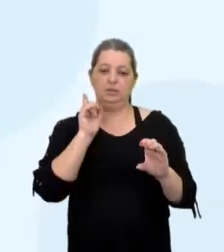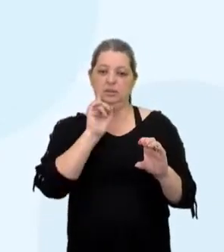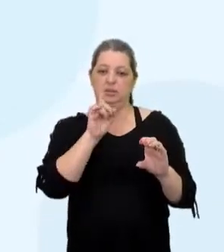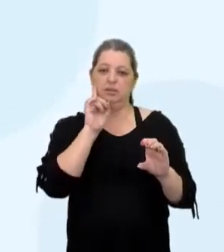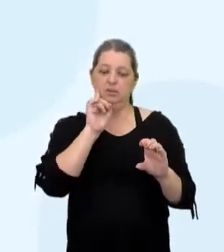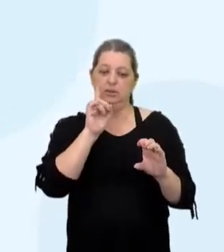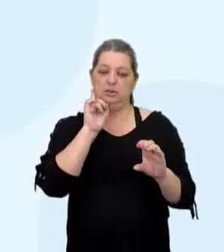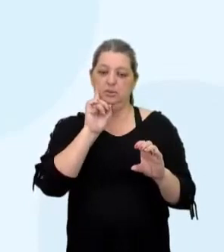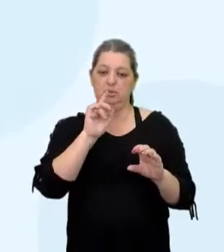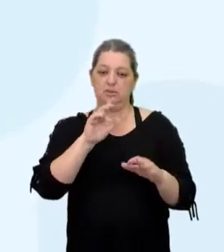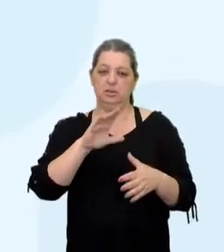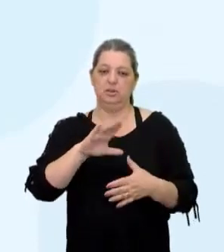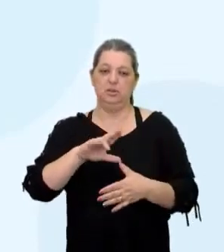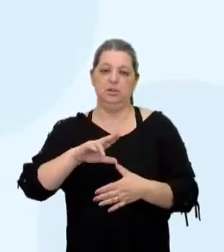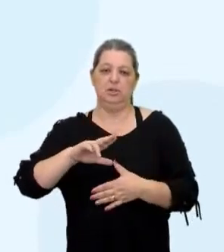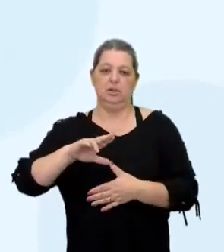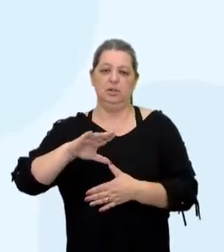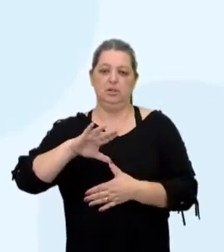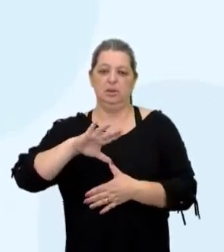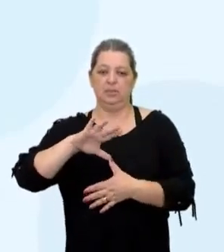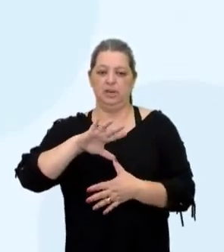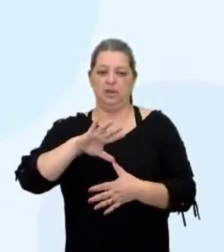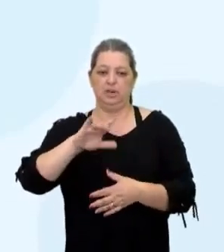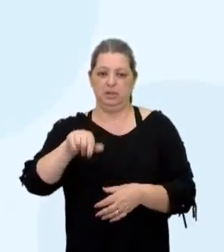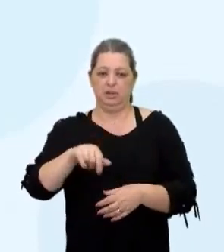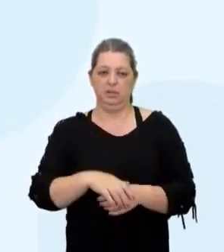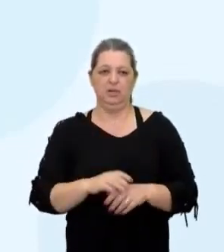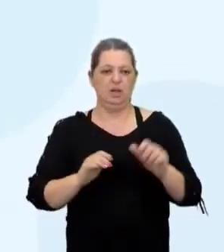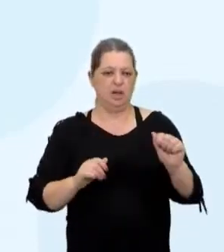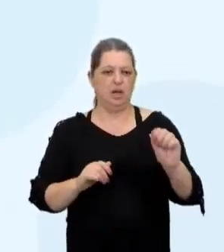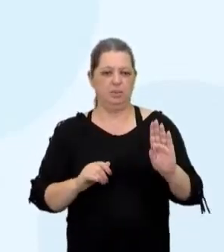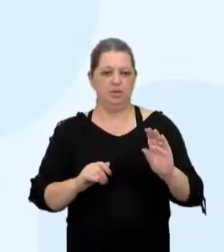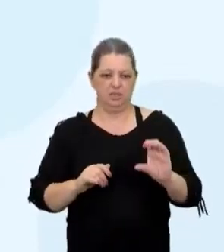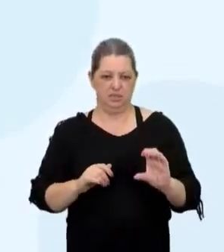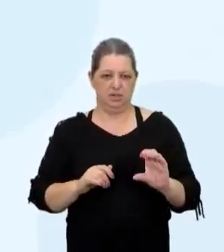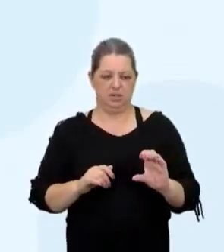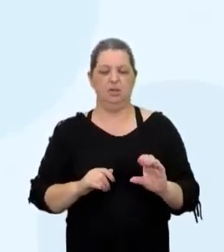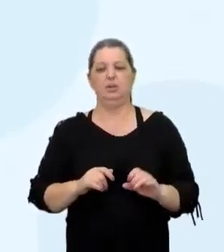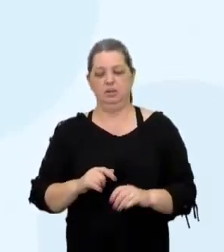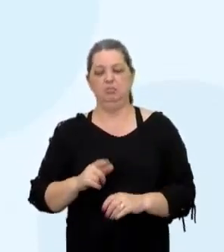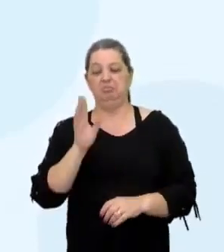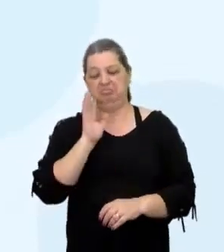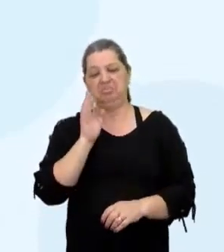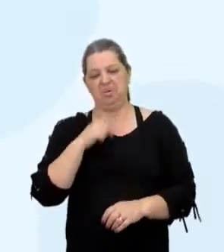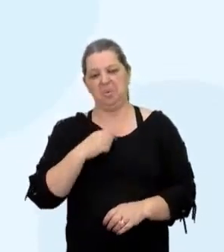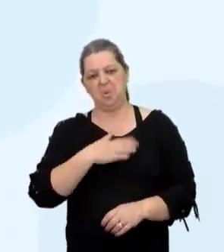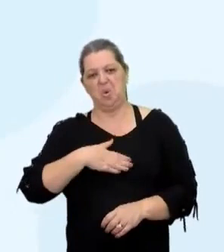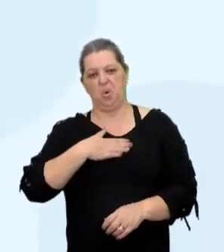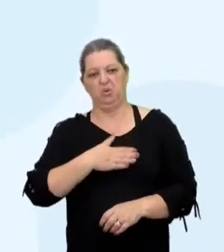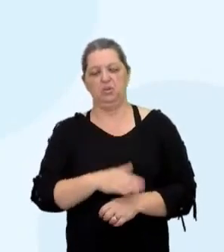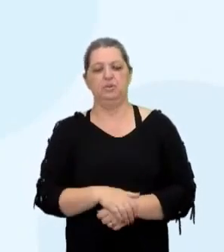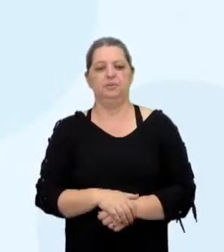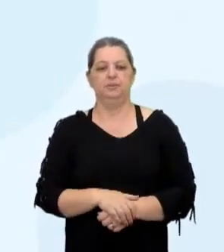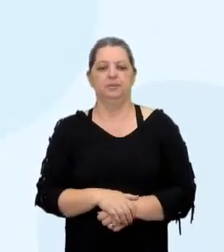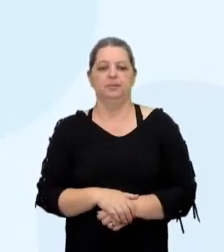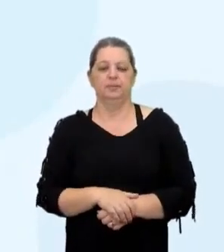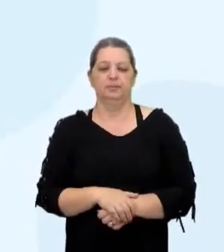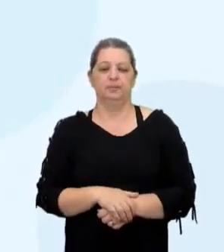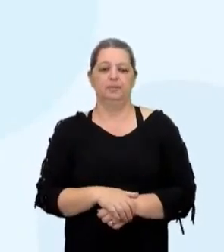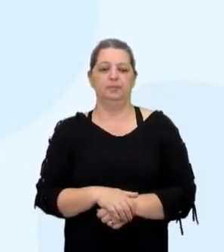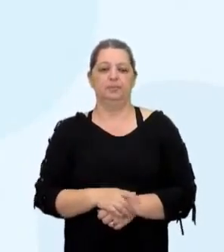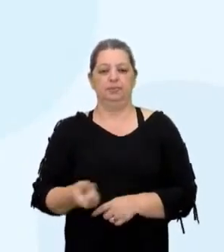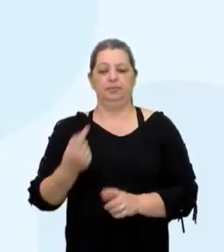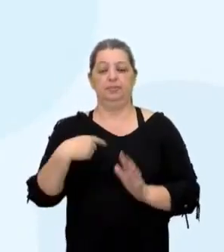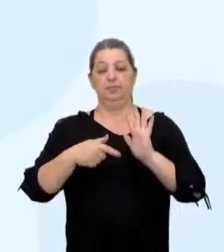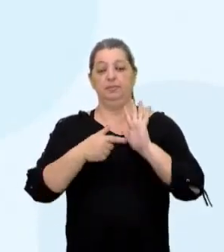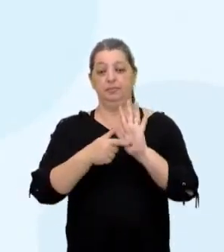ser mesmo enquete? Vai responder ABC? Que bacana, eu gosto. Eu também gosto. Eu gosto. Então vamos lá, vai aparecer na